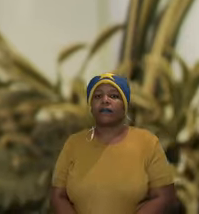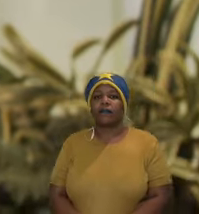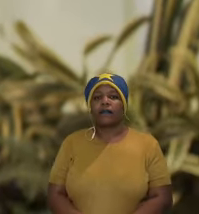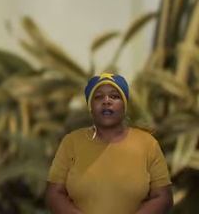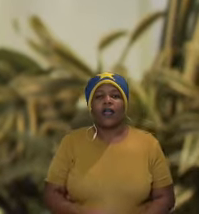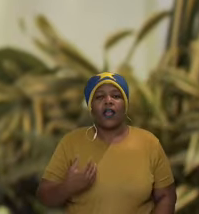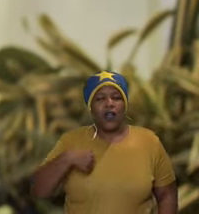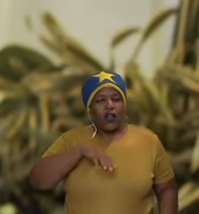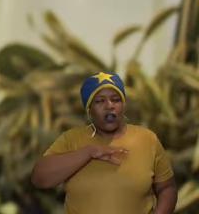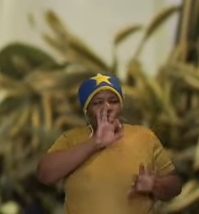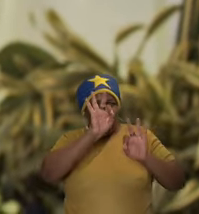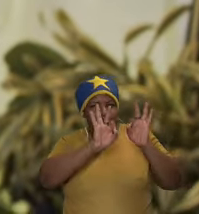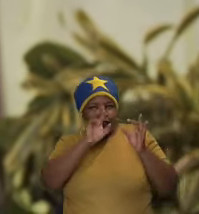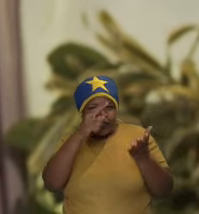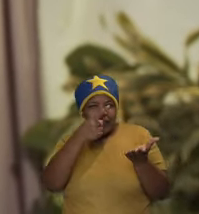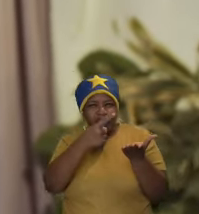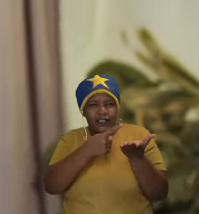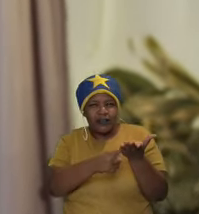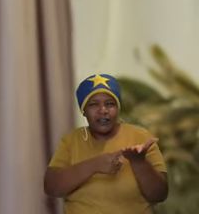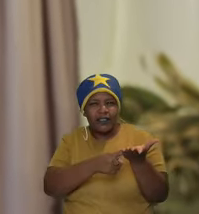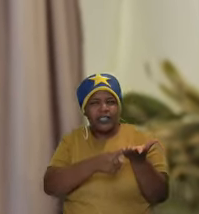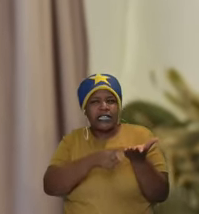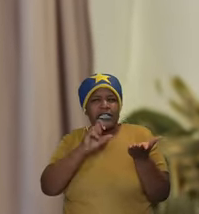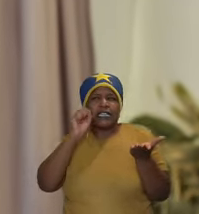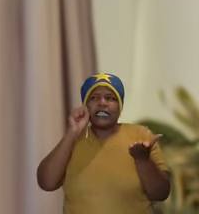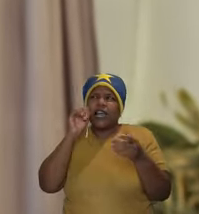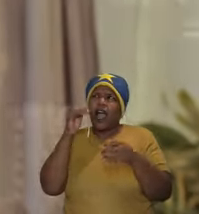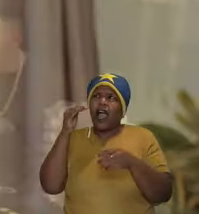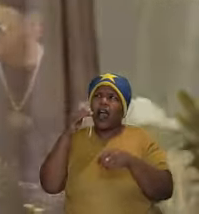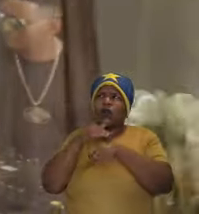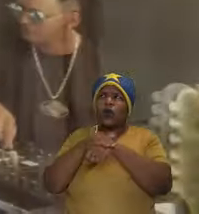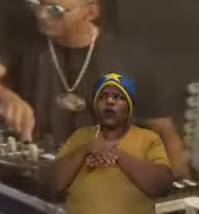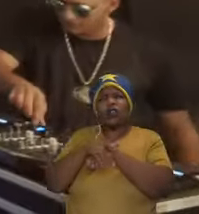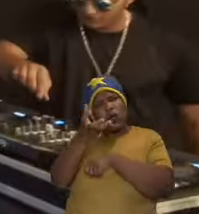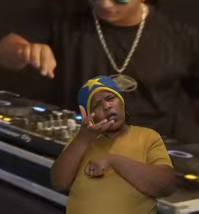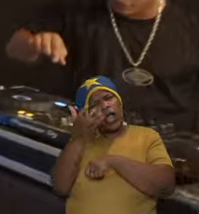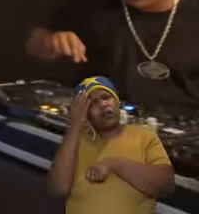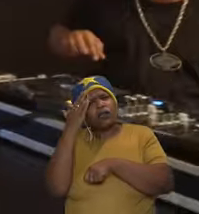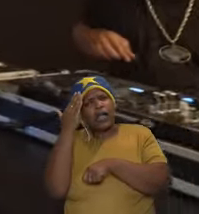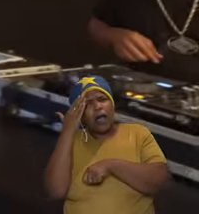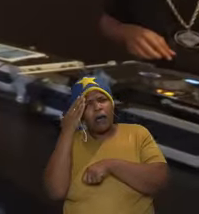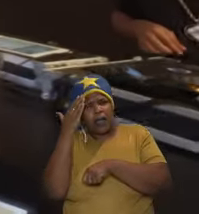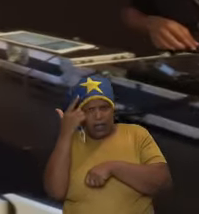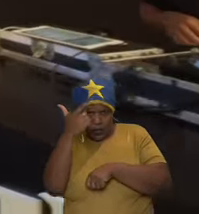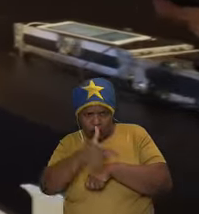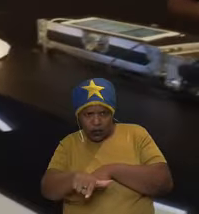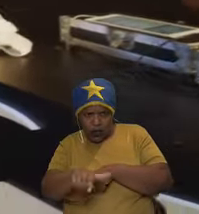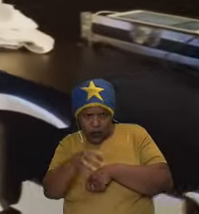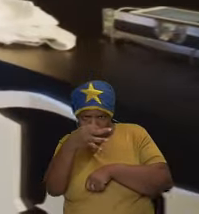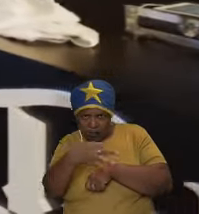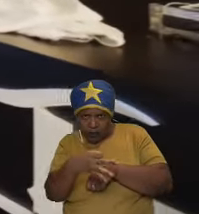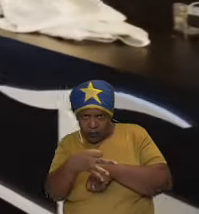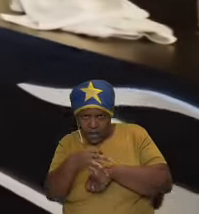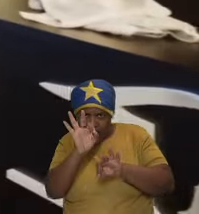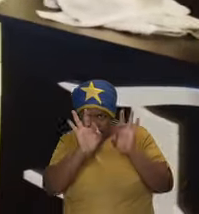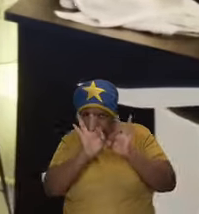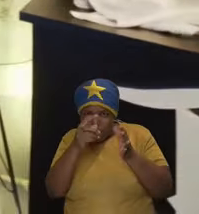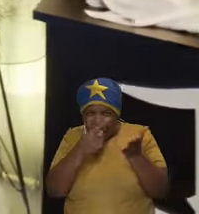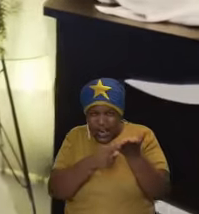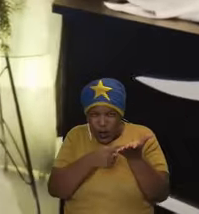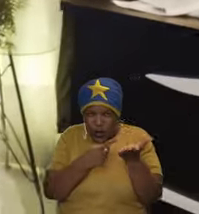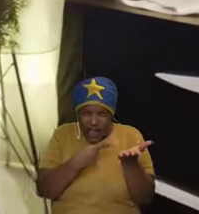Nosso plano, que ontem à noite você falou, quero saber se ainda tá rolando. Aquele